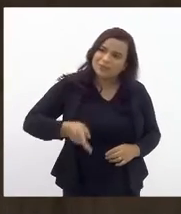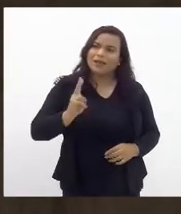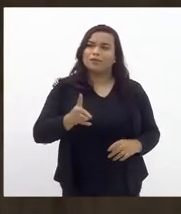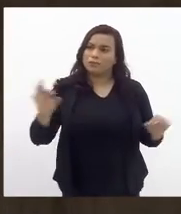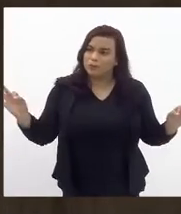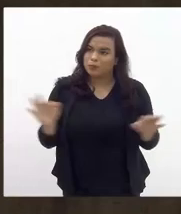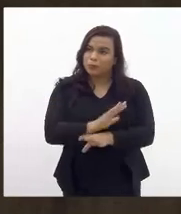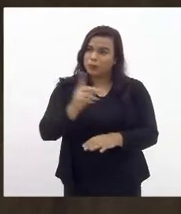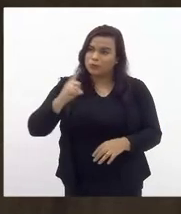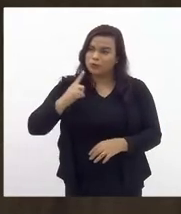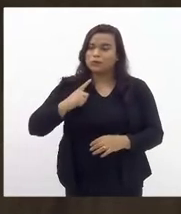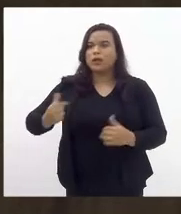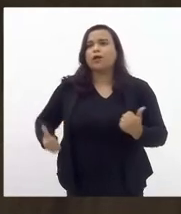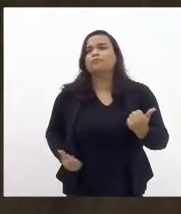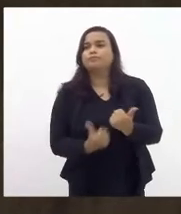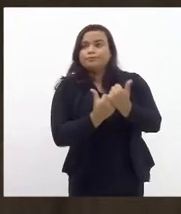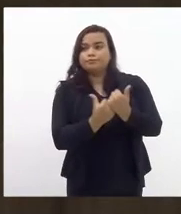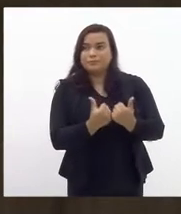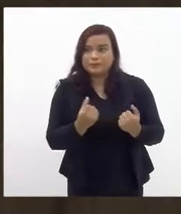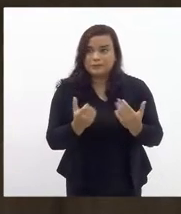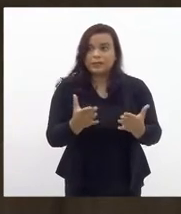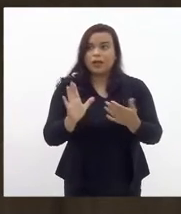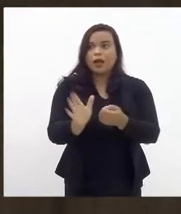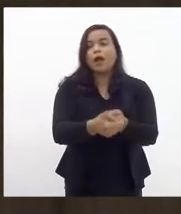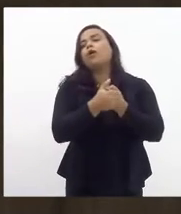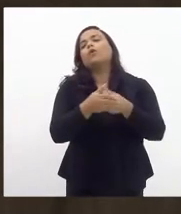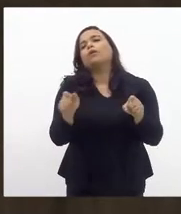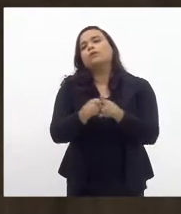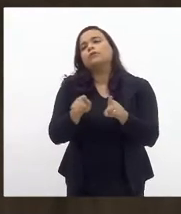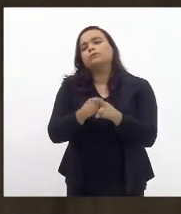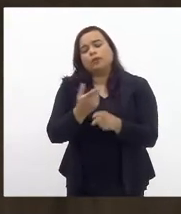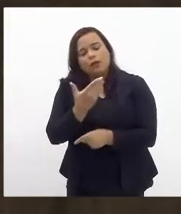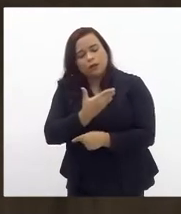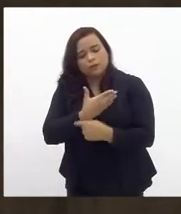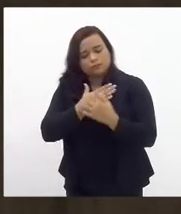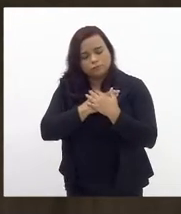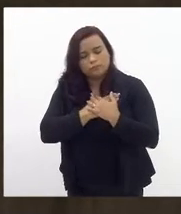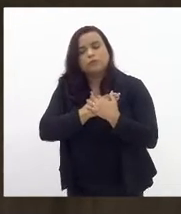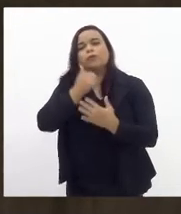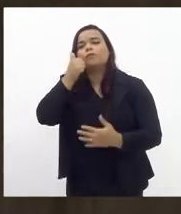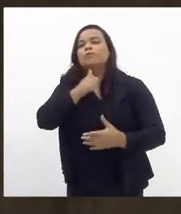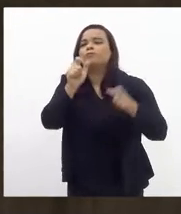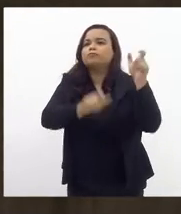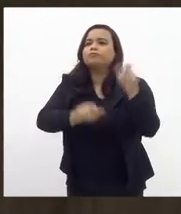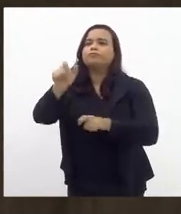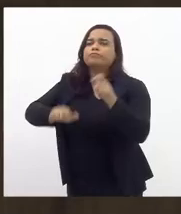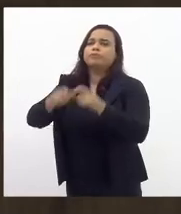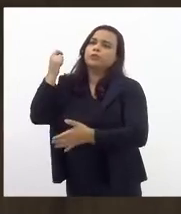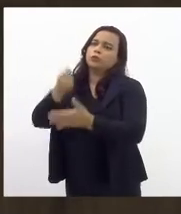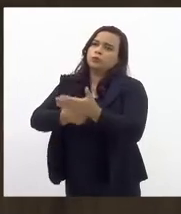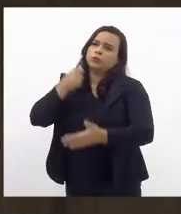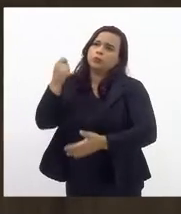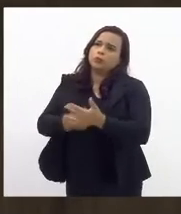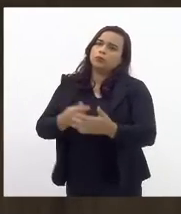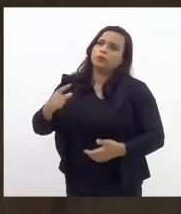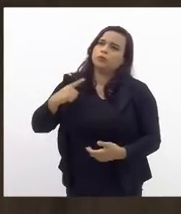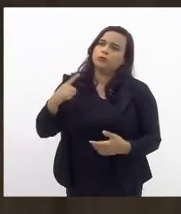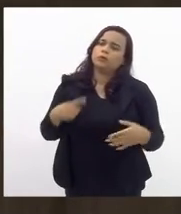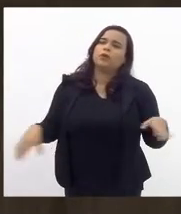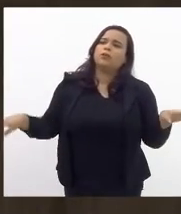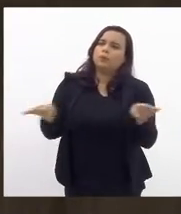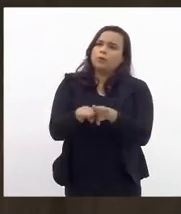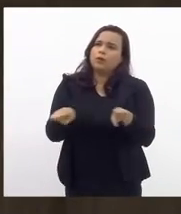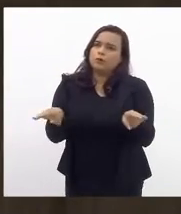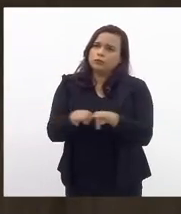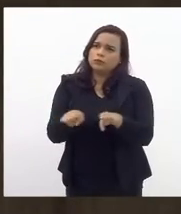pronta a apoiar e acolher amigavelmente as mulheres em sua luta por